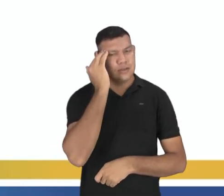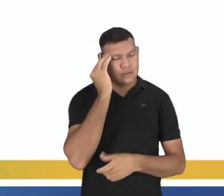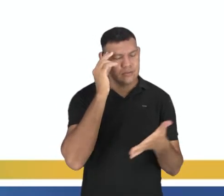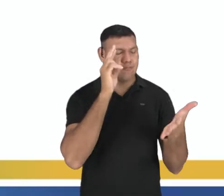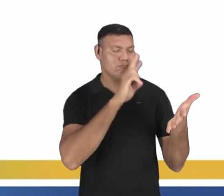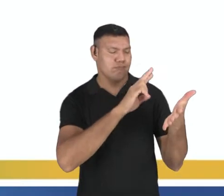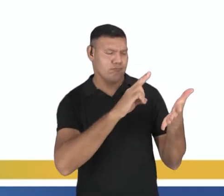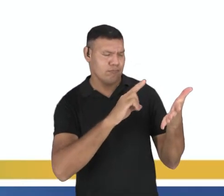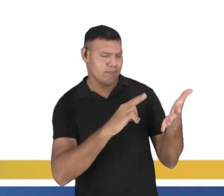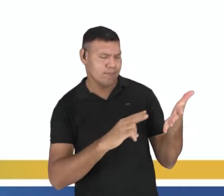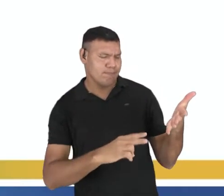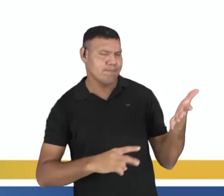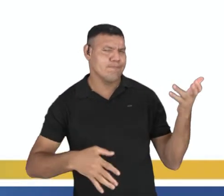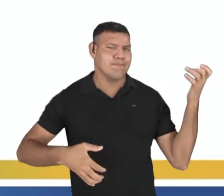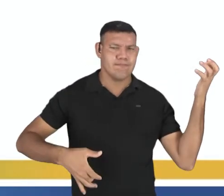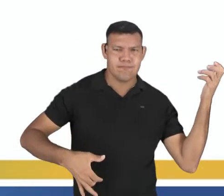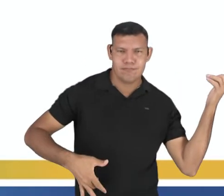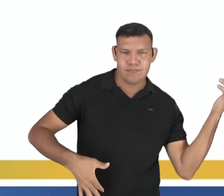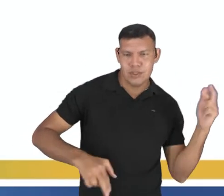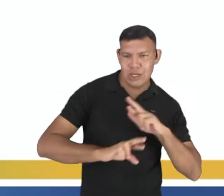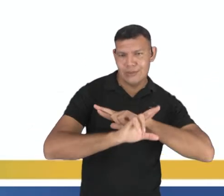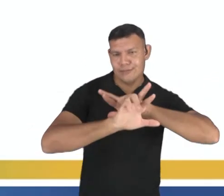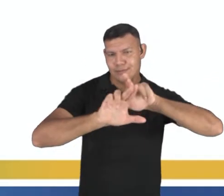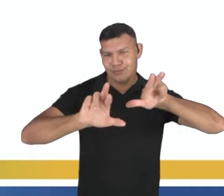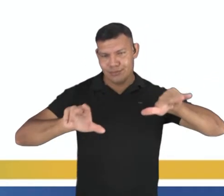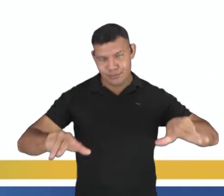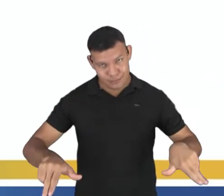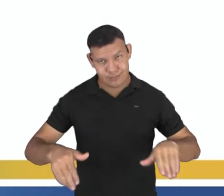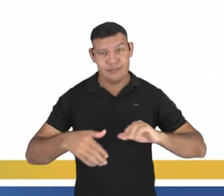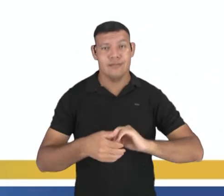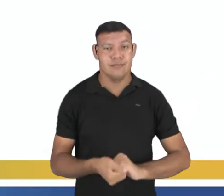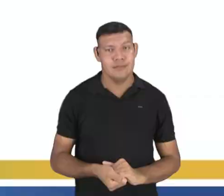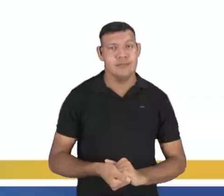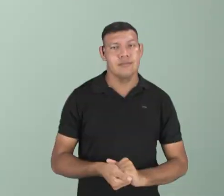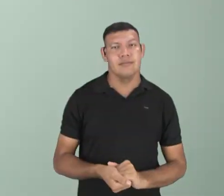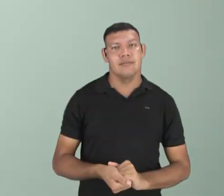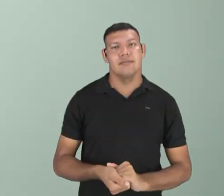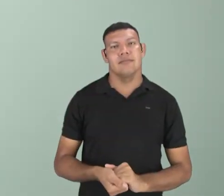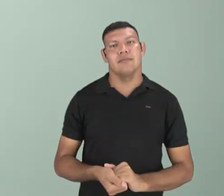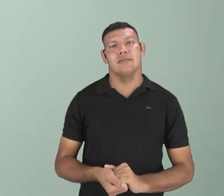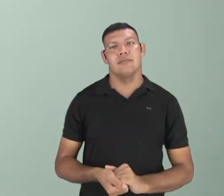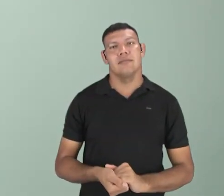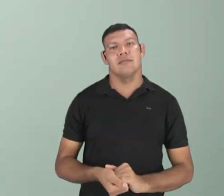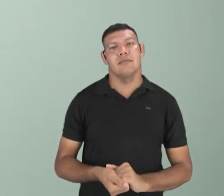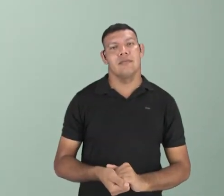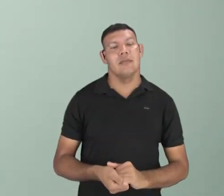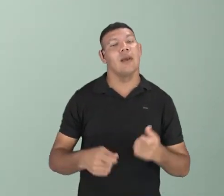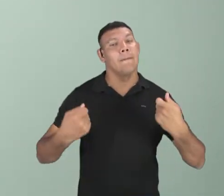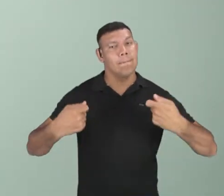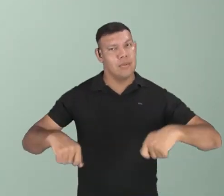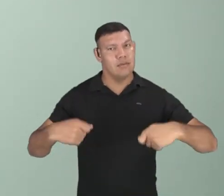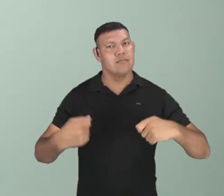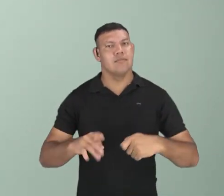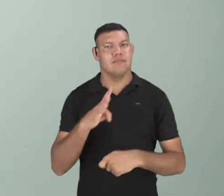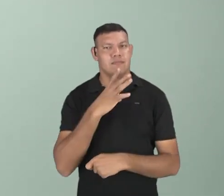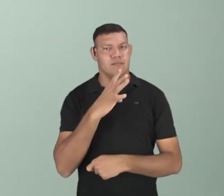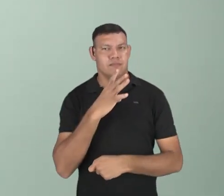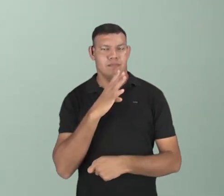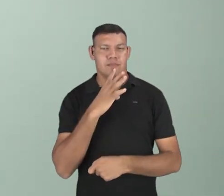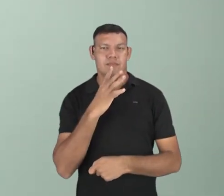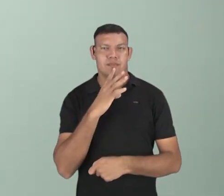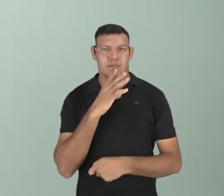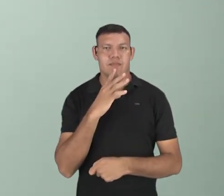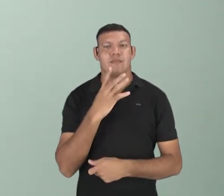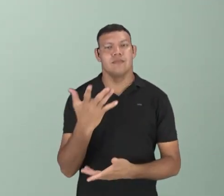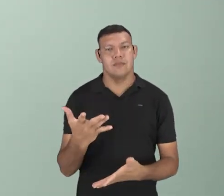daquela grafia que entendesse aquela notação musical tocasse ela não seu instrumento mas ele precisava conhecer ele